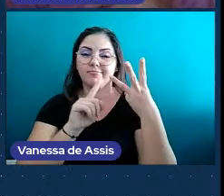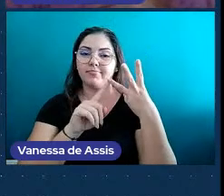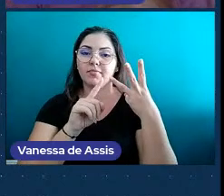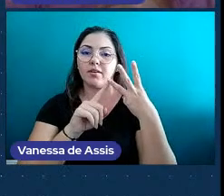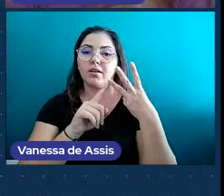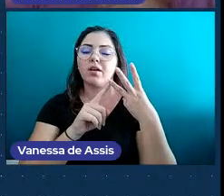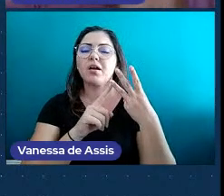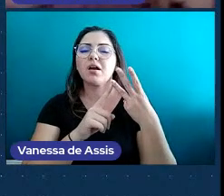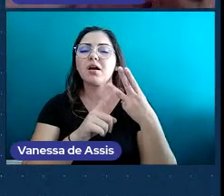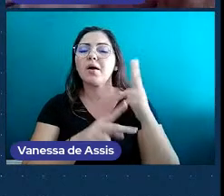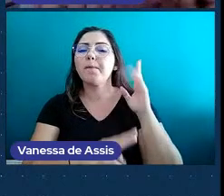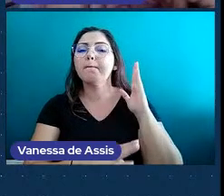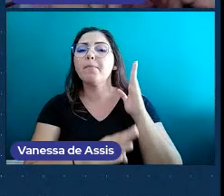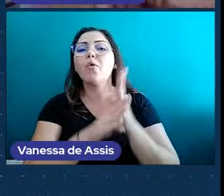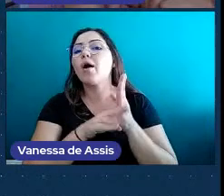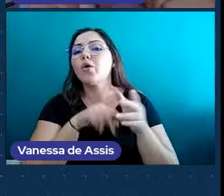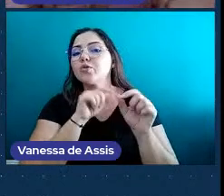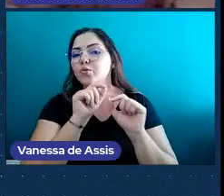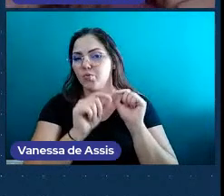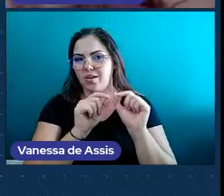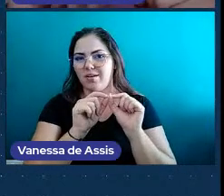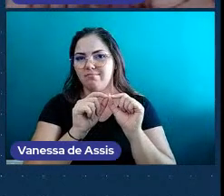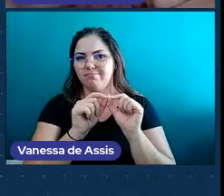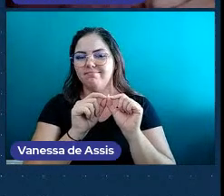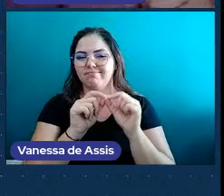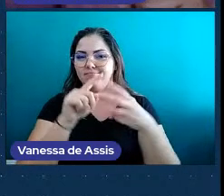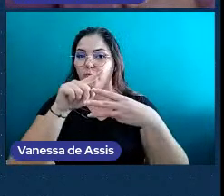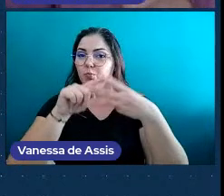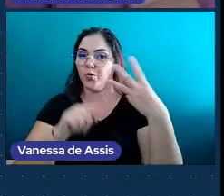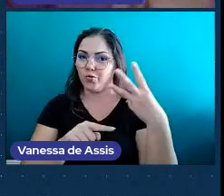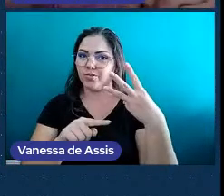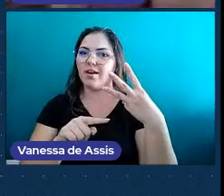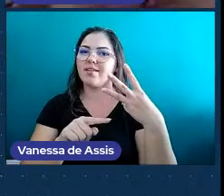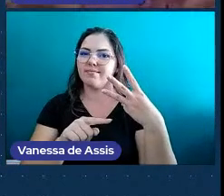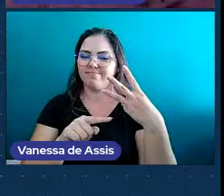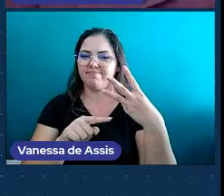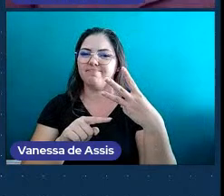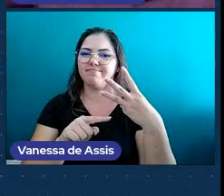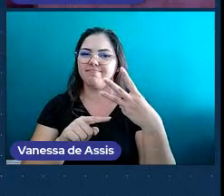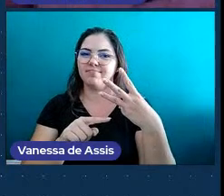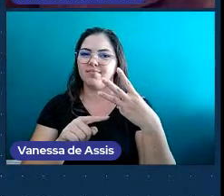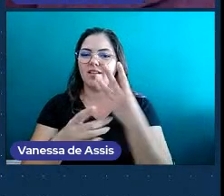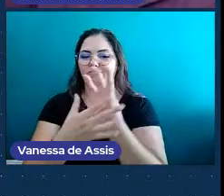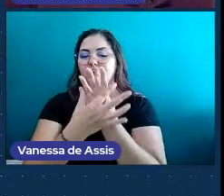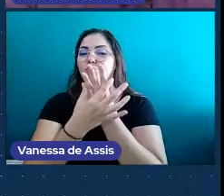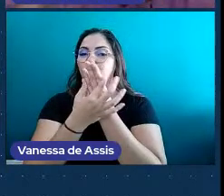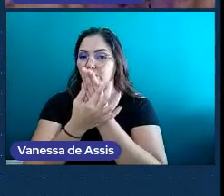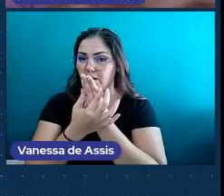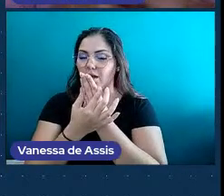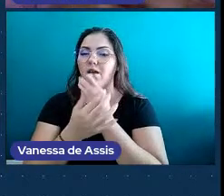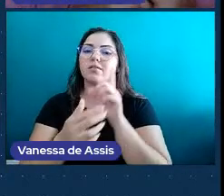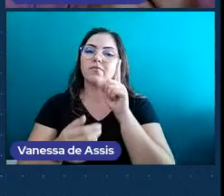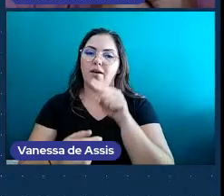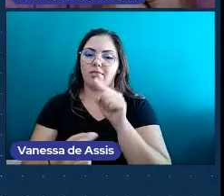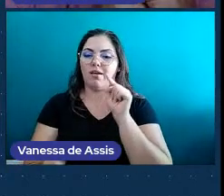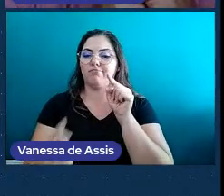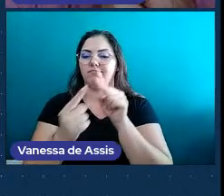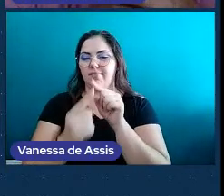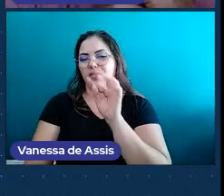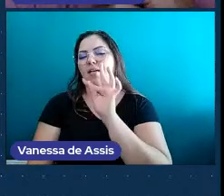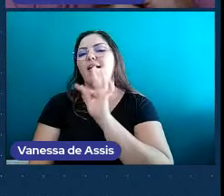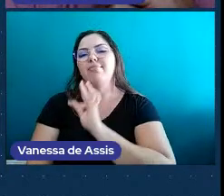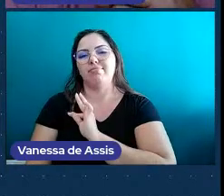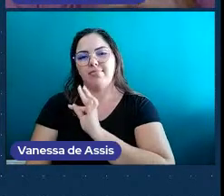vinculada aos objetivos, então é importante dizer a qual objetivo eu estou vinculando essa técnica que eu